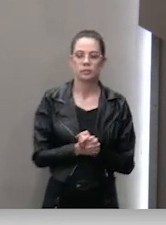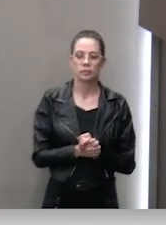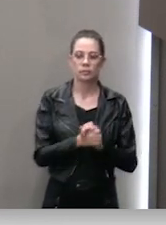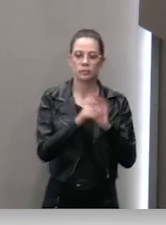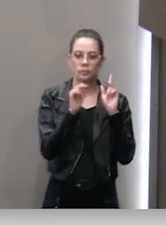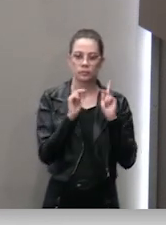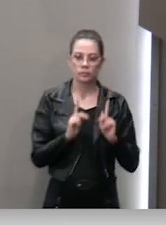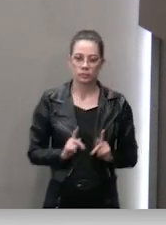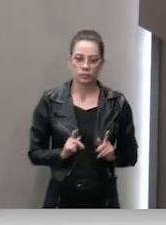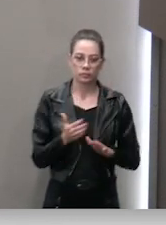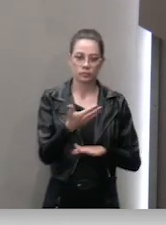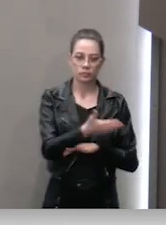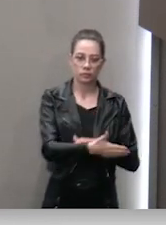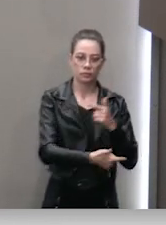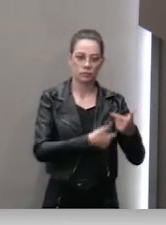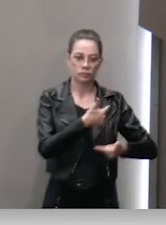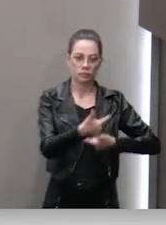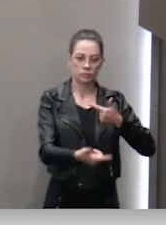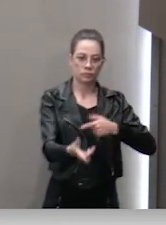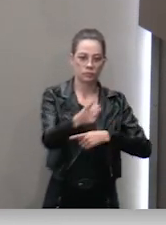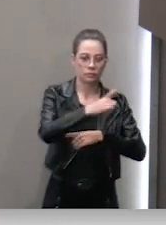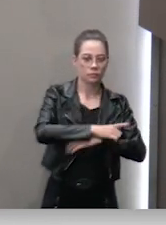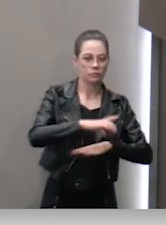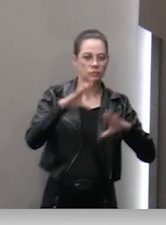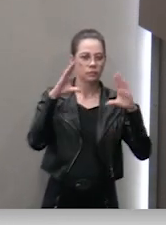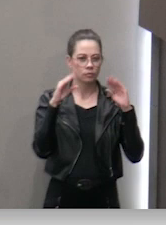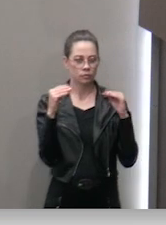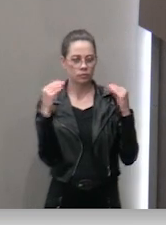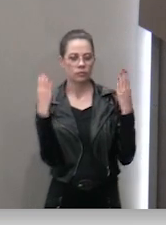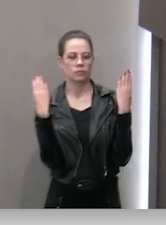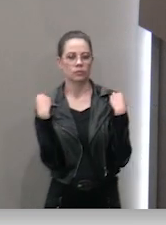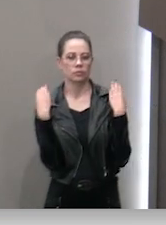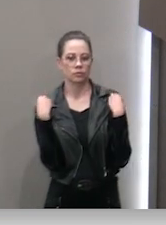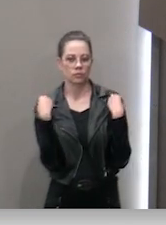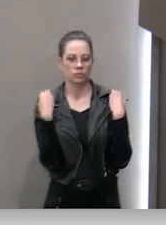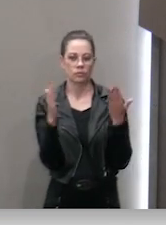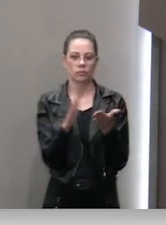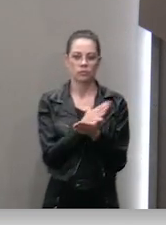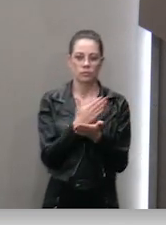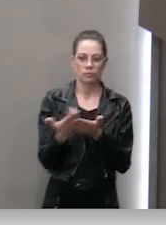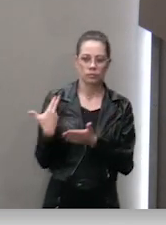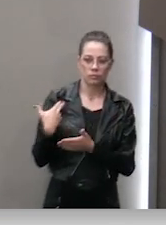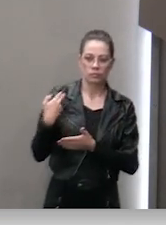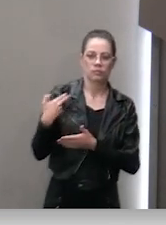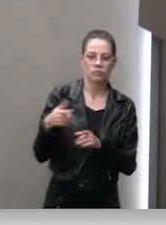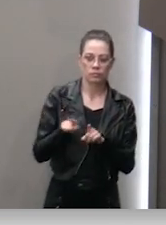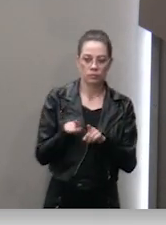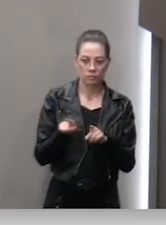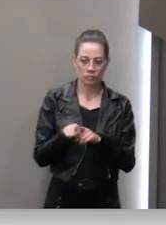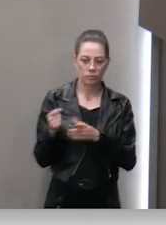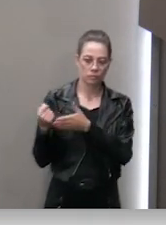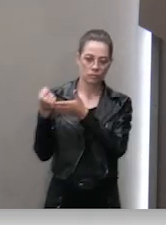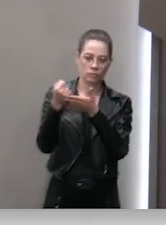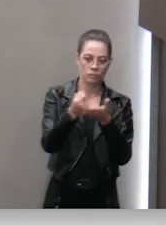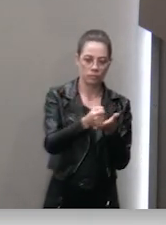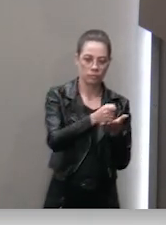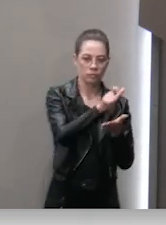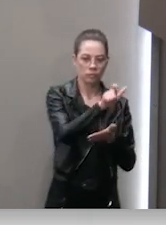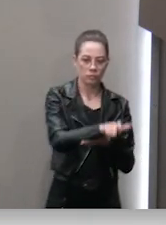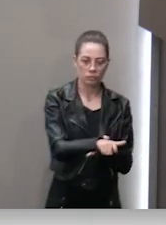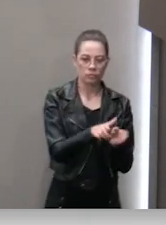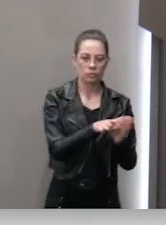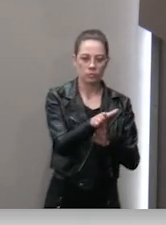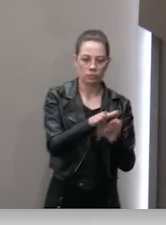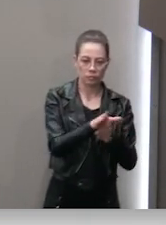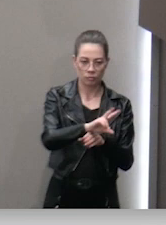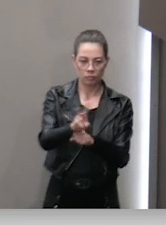as pessoas que lá trabalham dia e noite, os motoristas que muitas vezes levaram tiros quando levavam o conselho